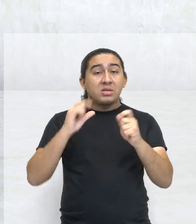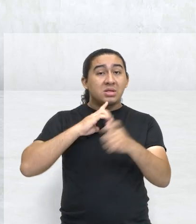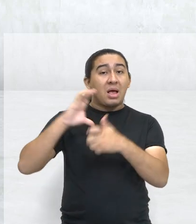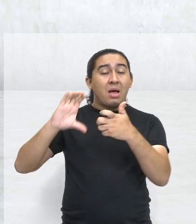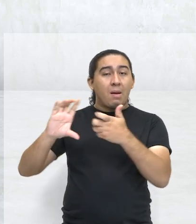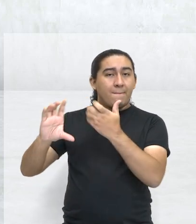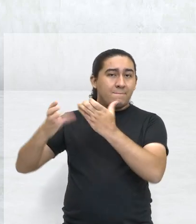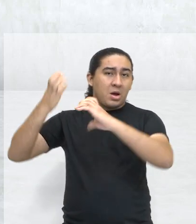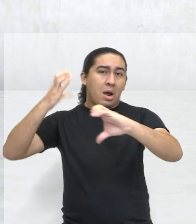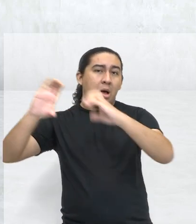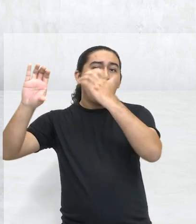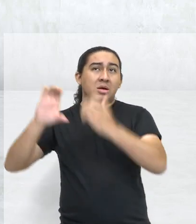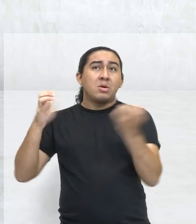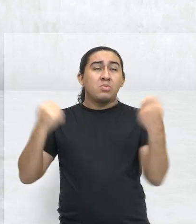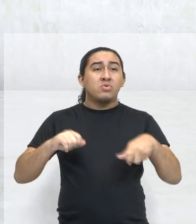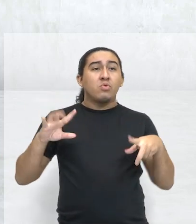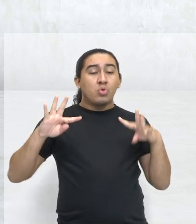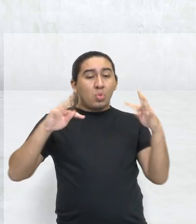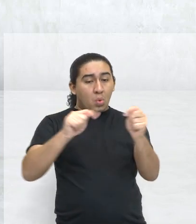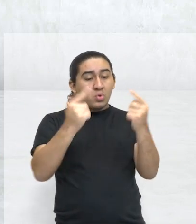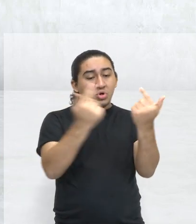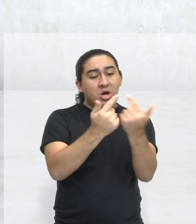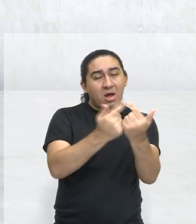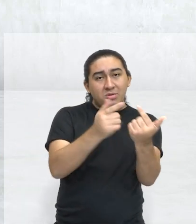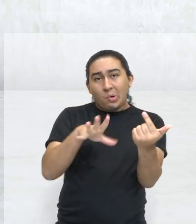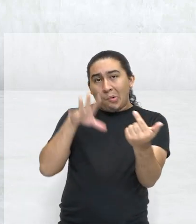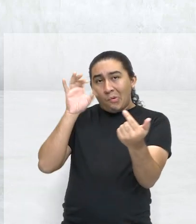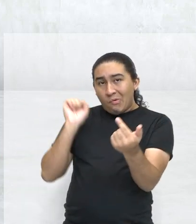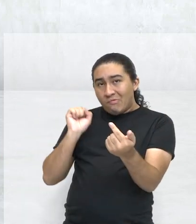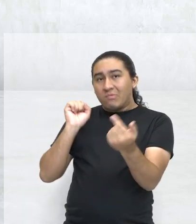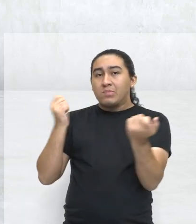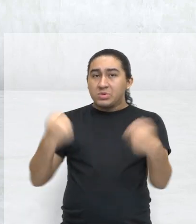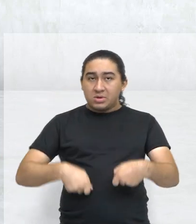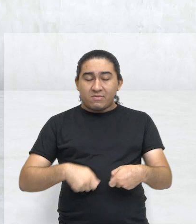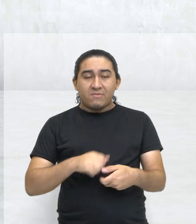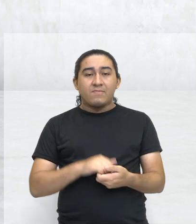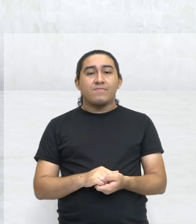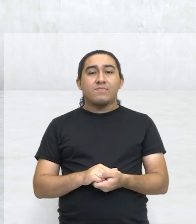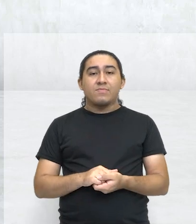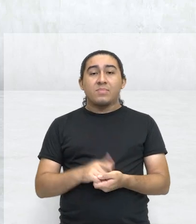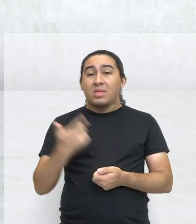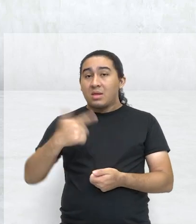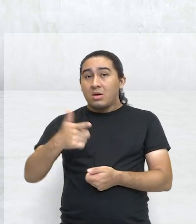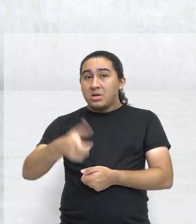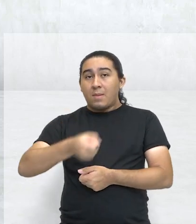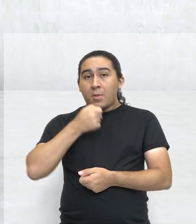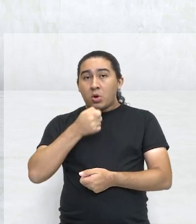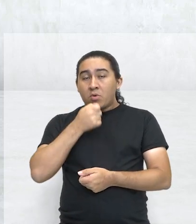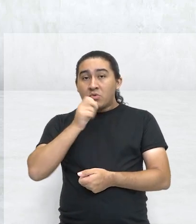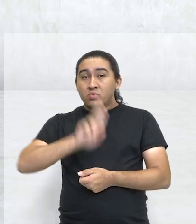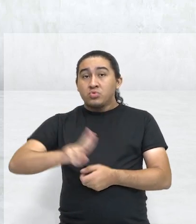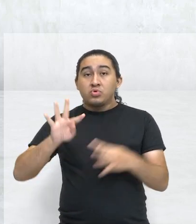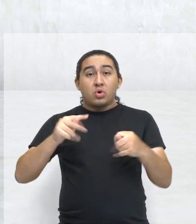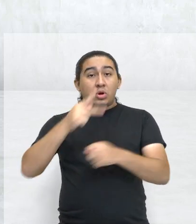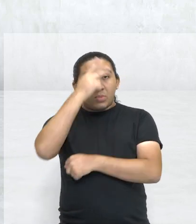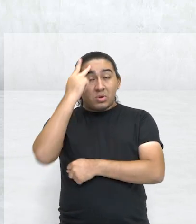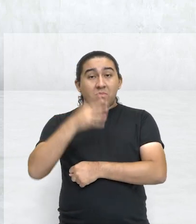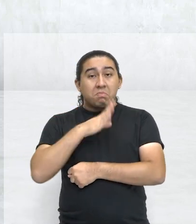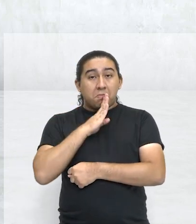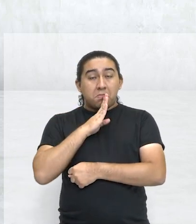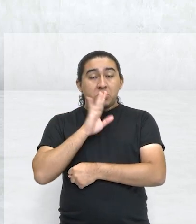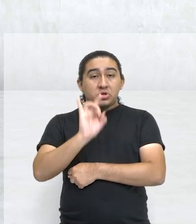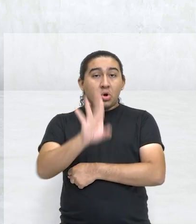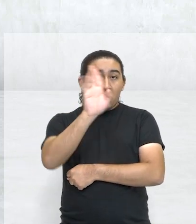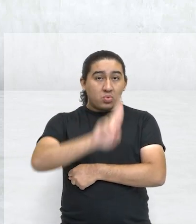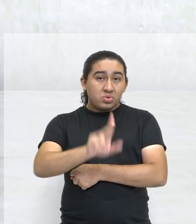Tá? Então, o que ele quis? Ele quis remeter lá nos primórdios dos inícios, que não precisava de microfone, porque ele conhecia a acústica do